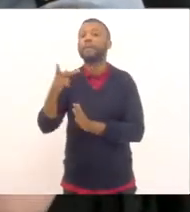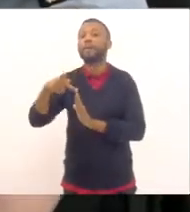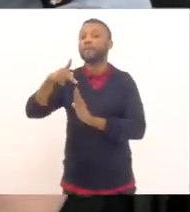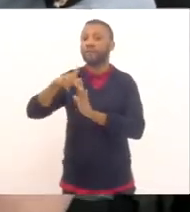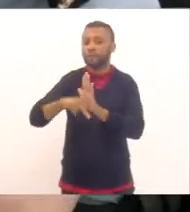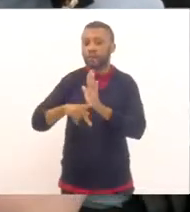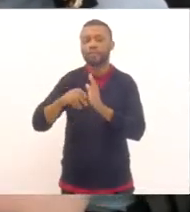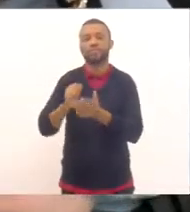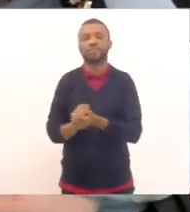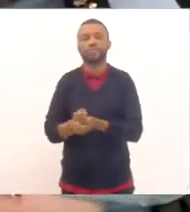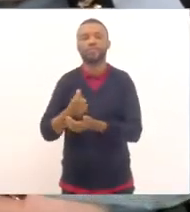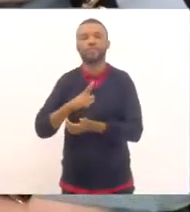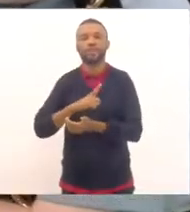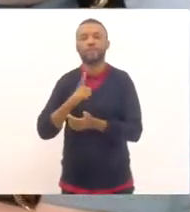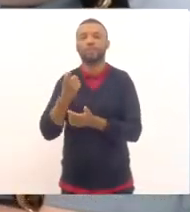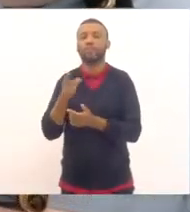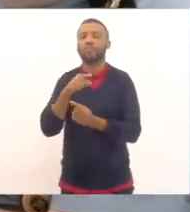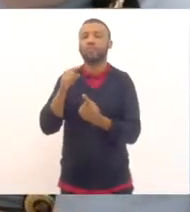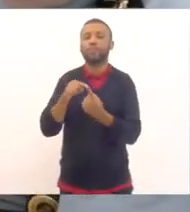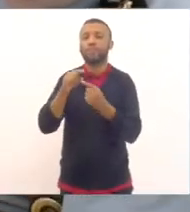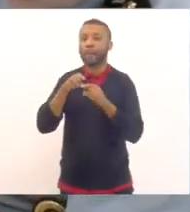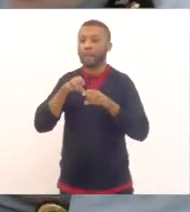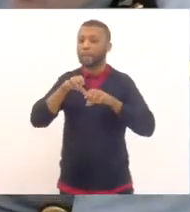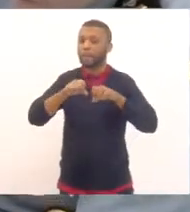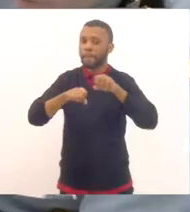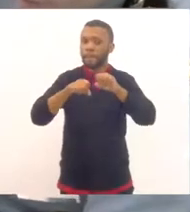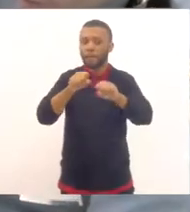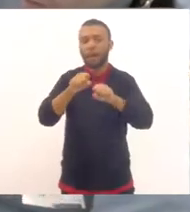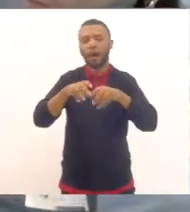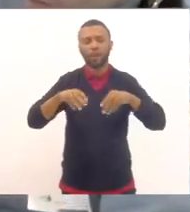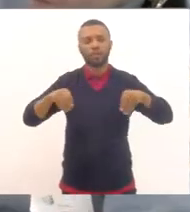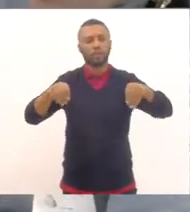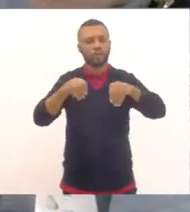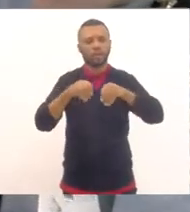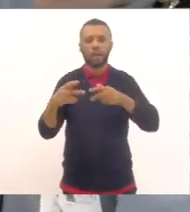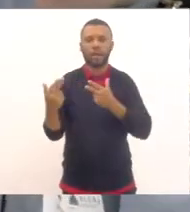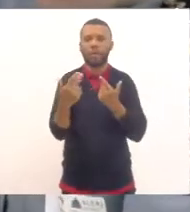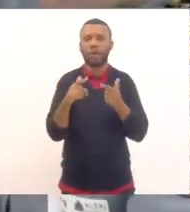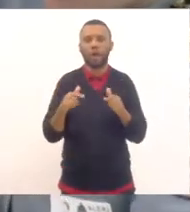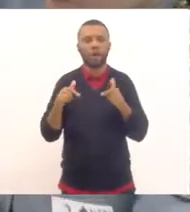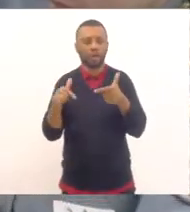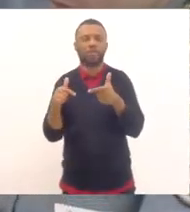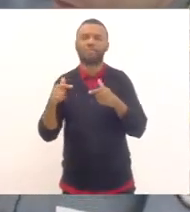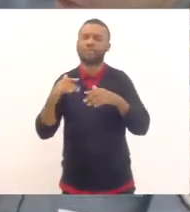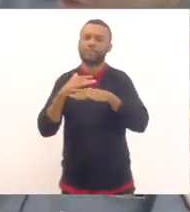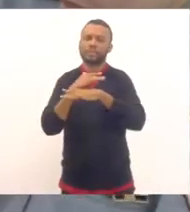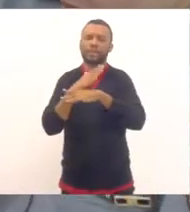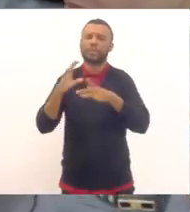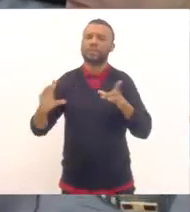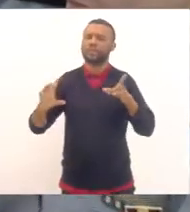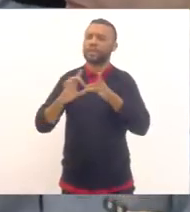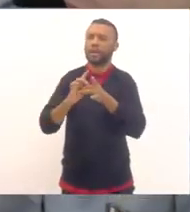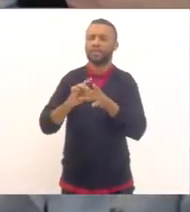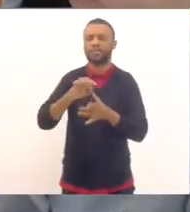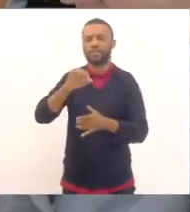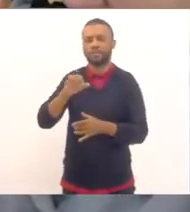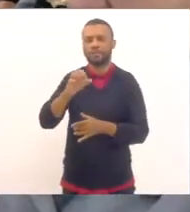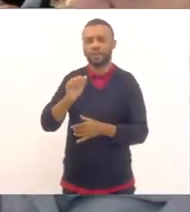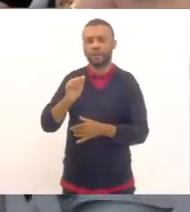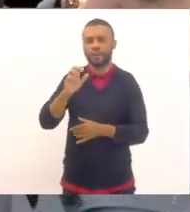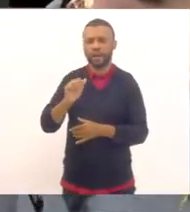que veio justamente para fazer a retomada do território com meu caso da operação cidade integrada no jacaré